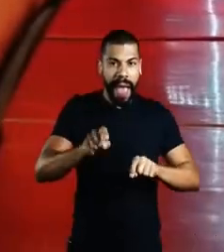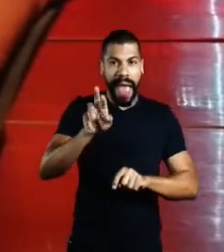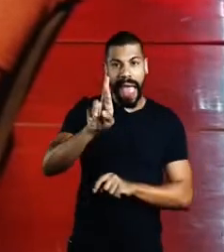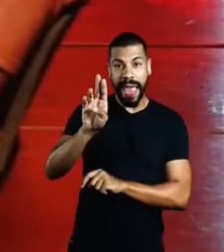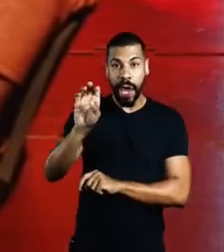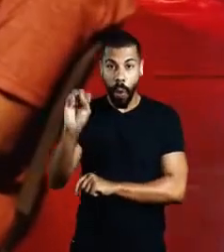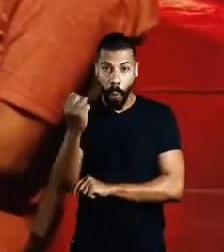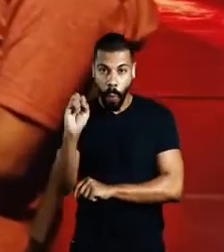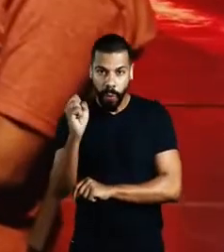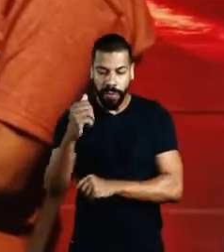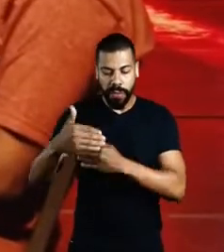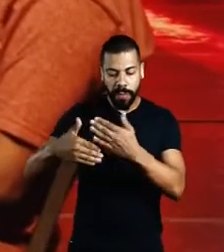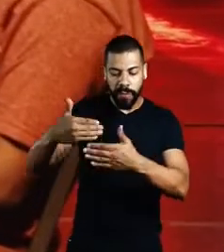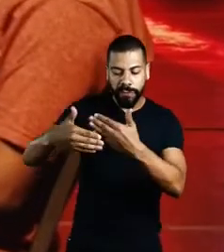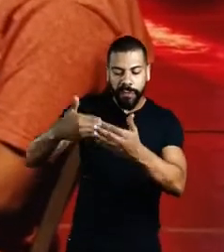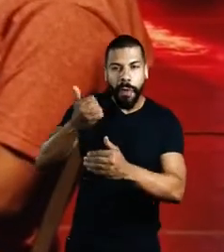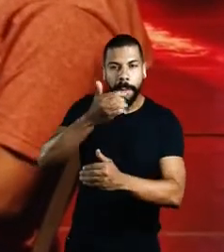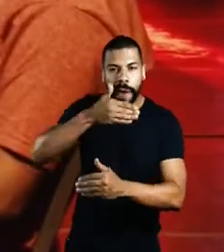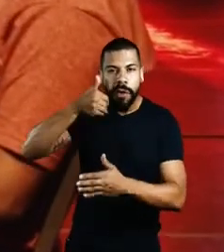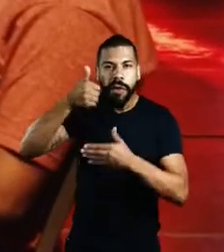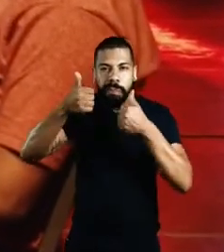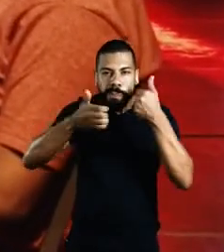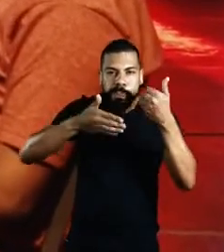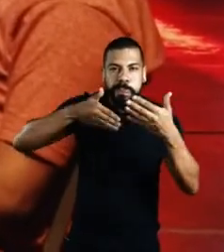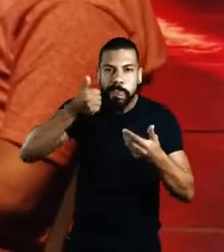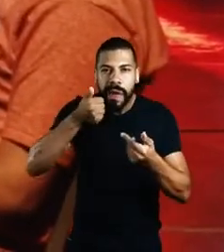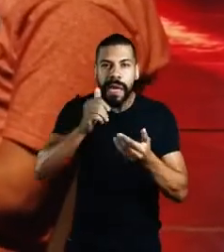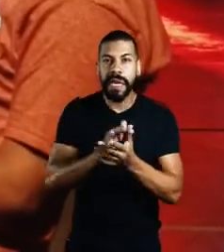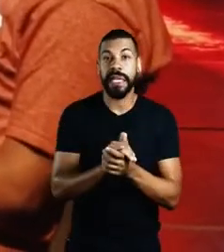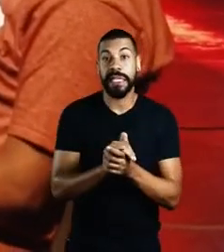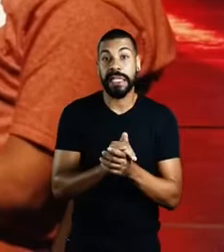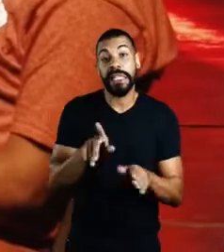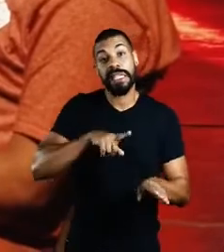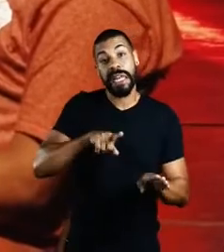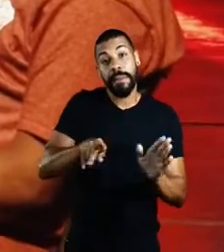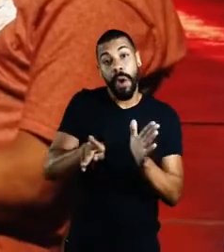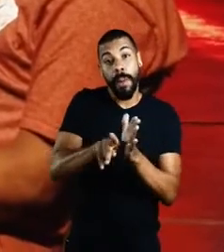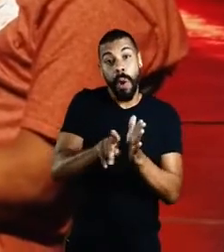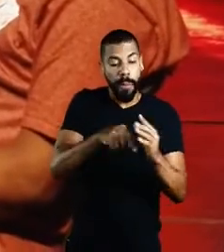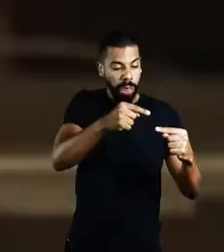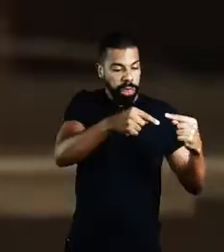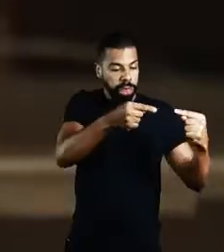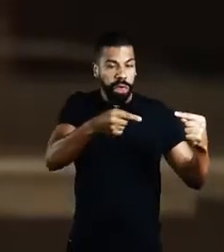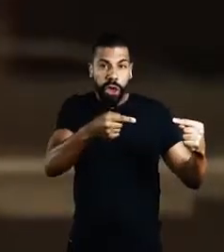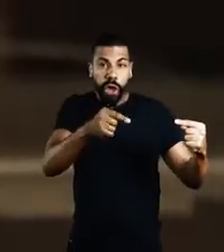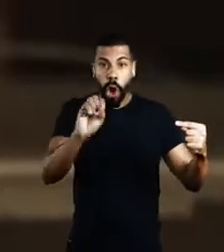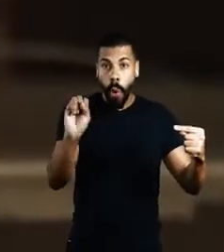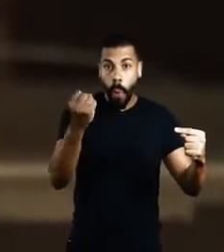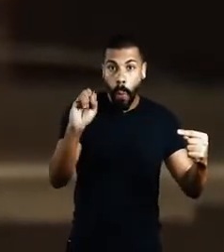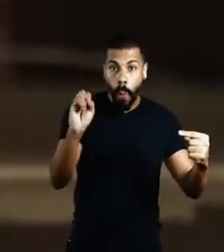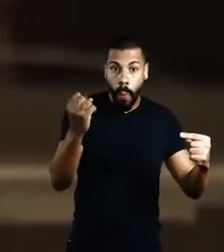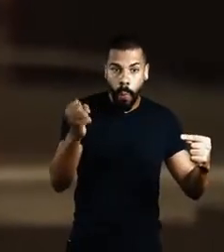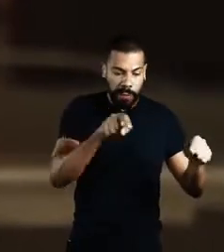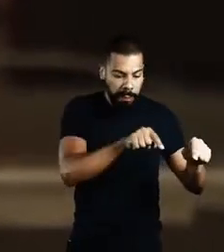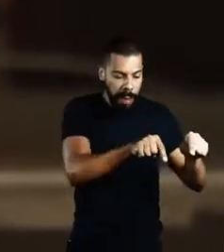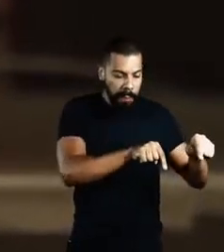começou a melhorar, né? E aí tinha a fita, era gravado no rolo, né? Em 8 canais, né? Que a gente tinha 8